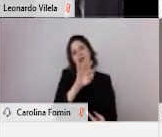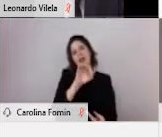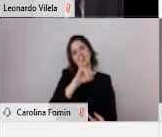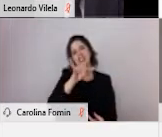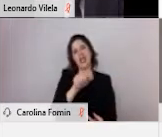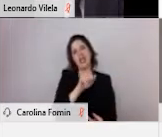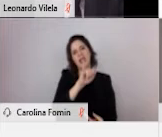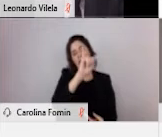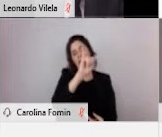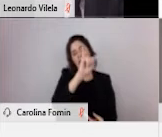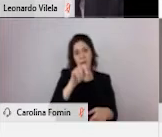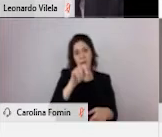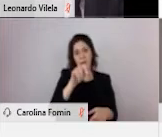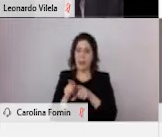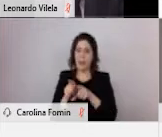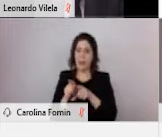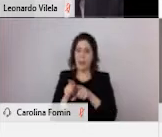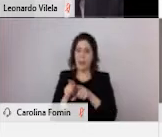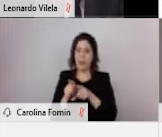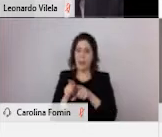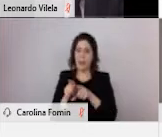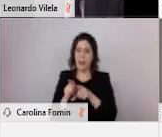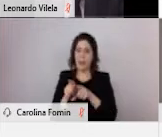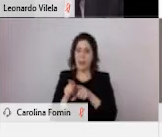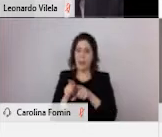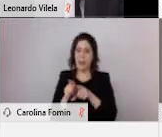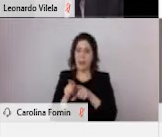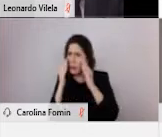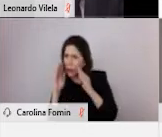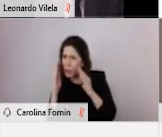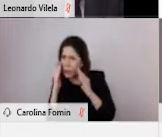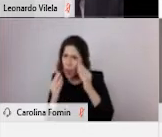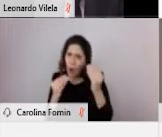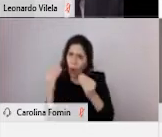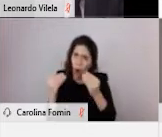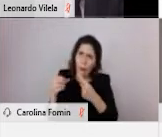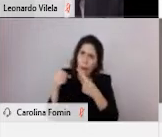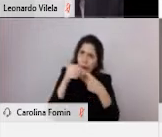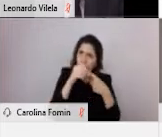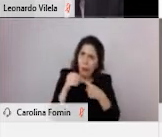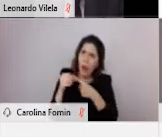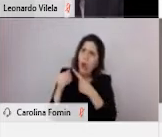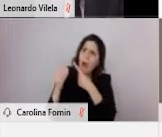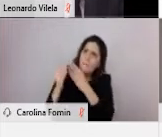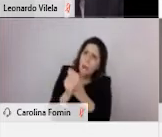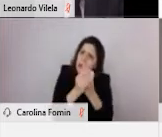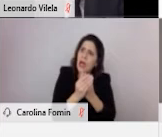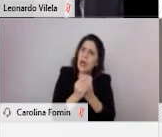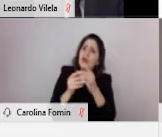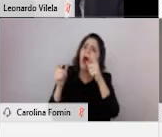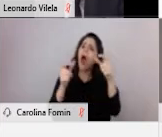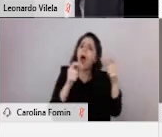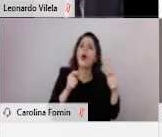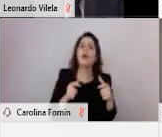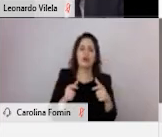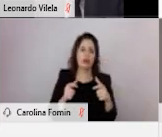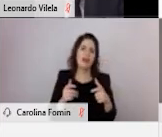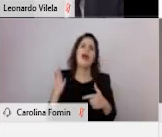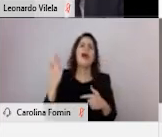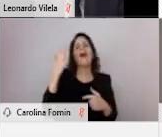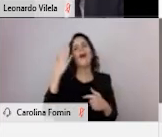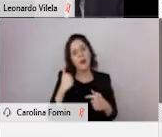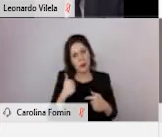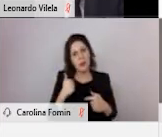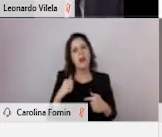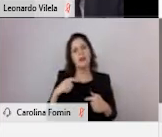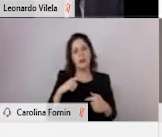alguns exercícios de começar a entender um pouco a judicialização no território nacional, claro que de notas, volto